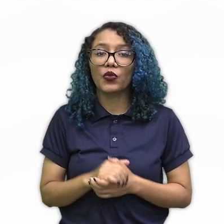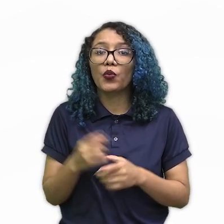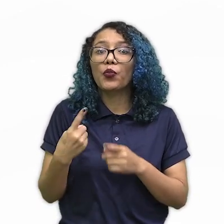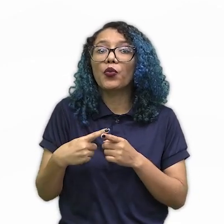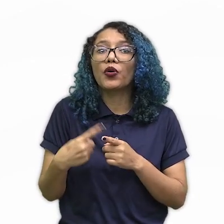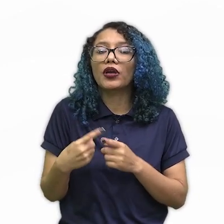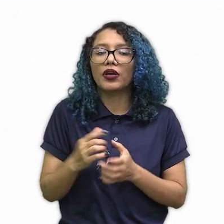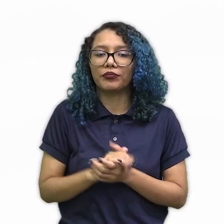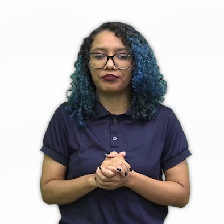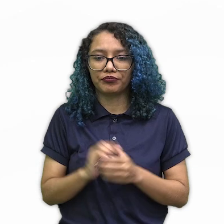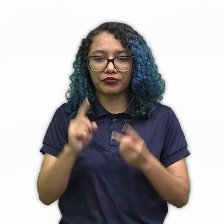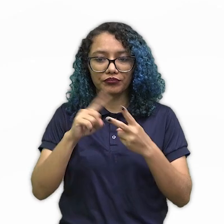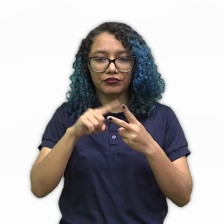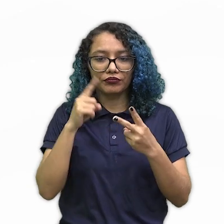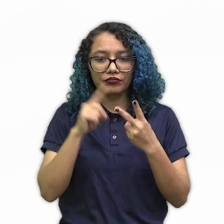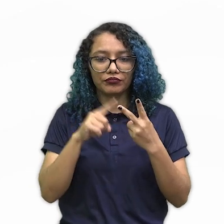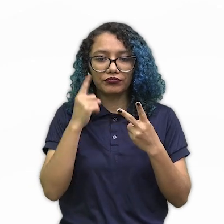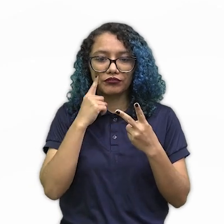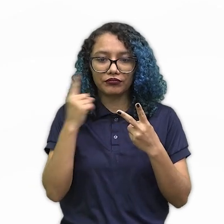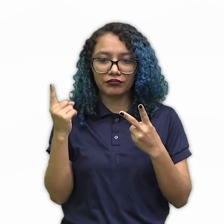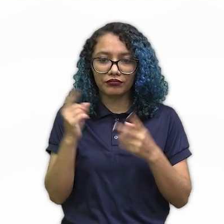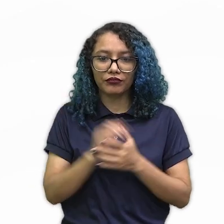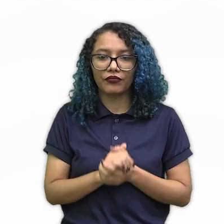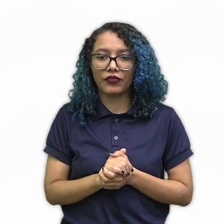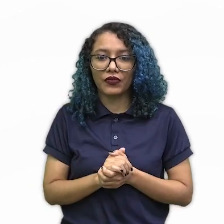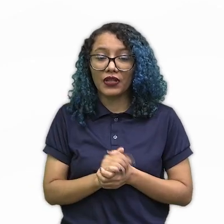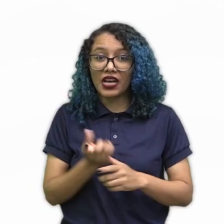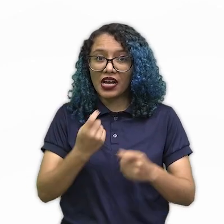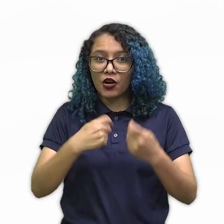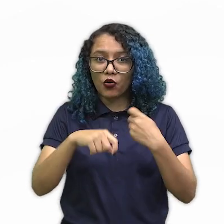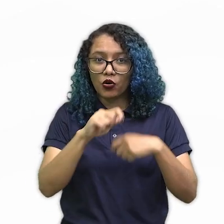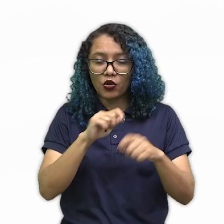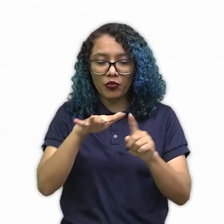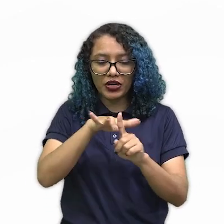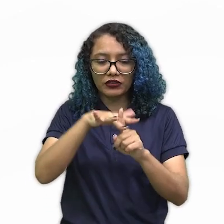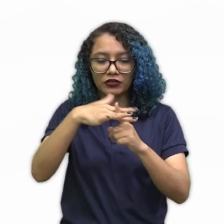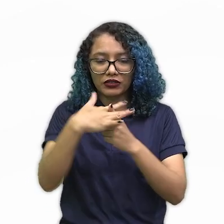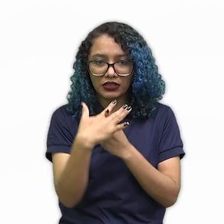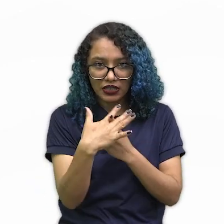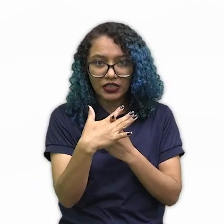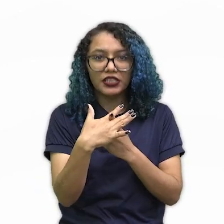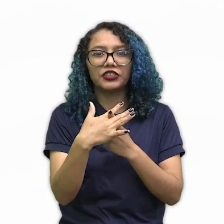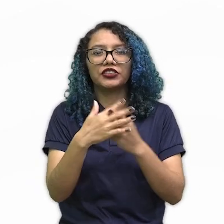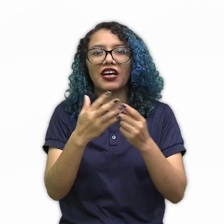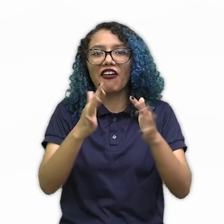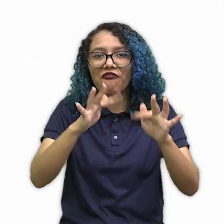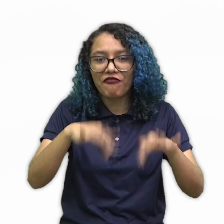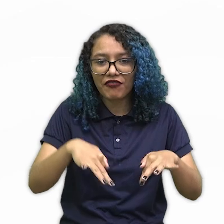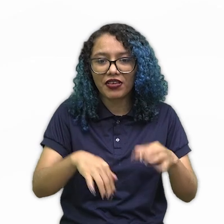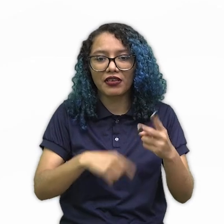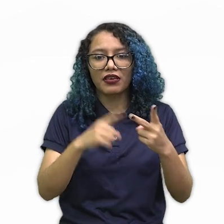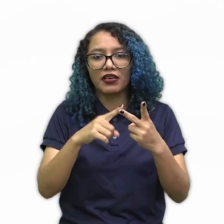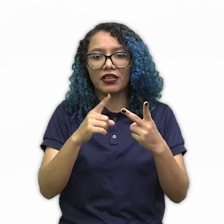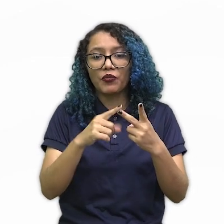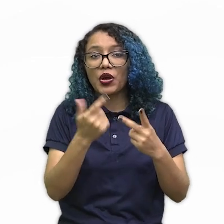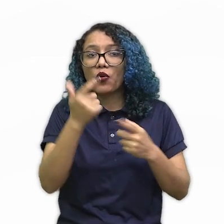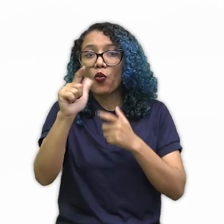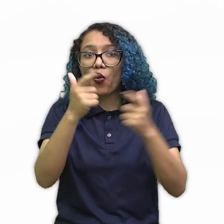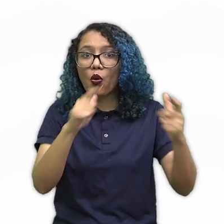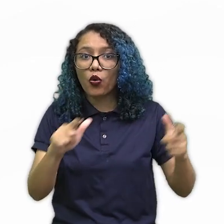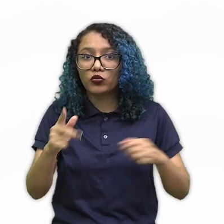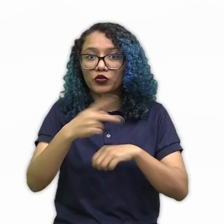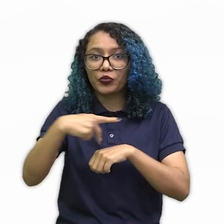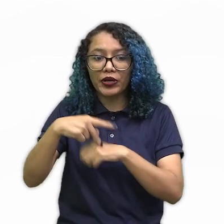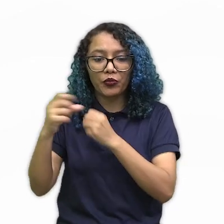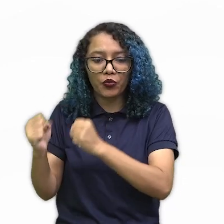bipolar foi resultado ali principalmente do esgotamento das economias planificadas dos países socialistas e o surgimento de novos